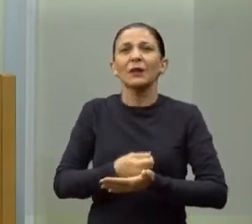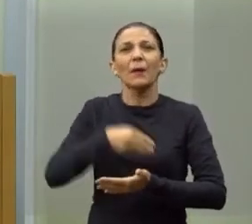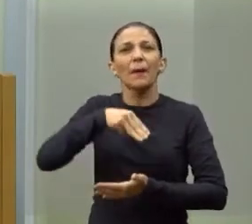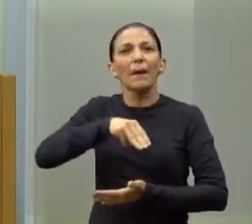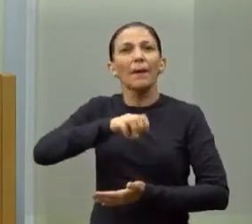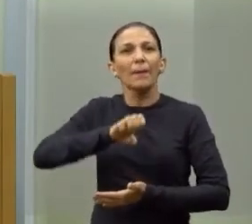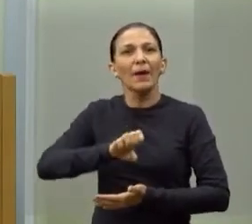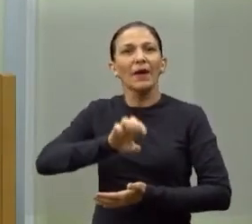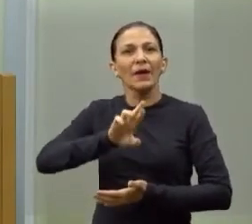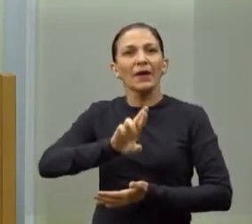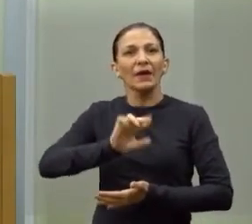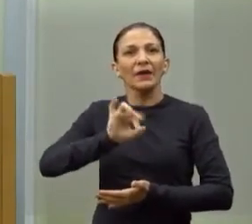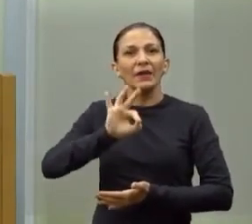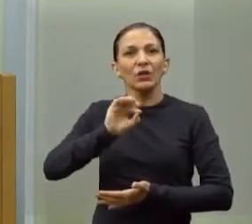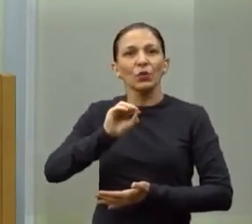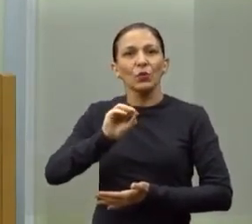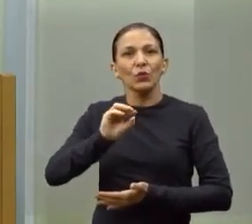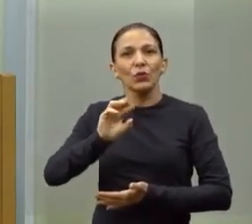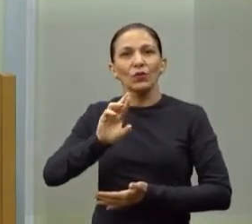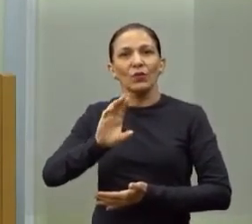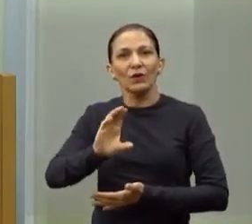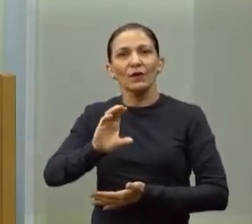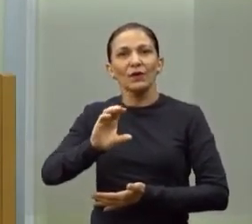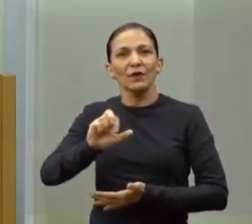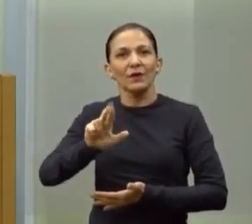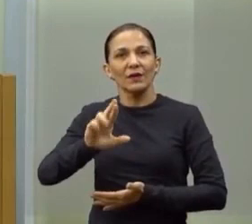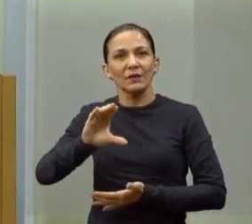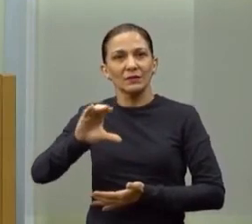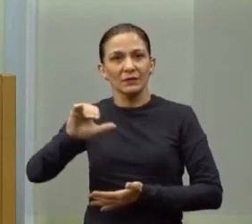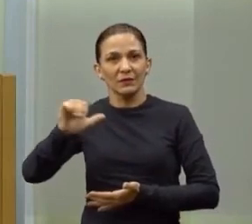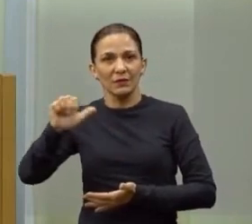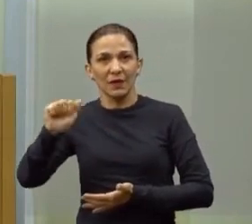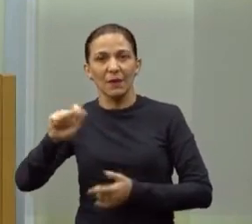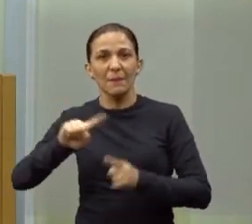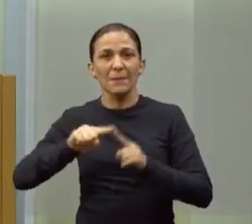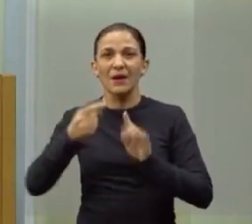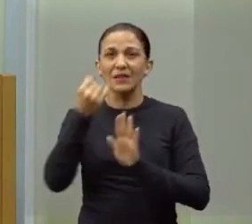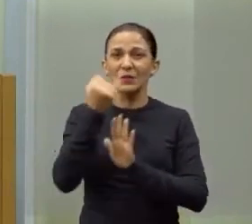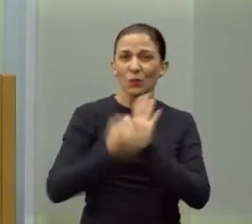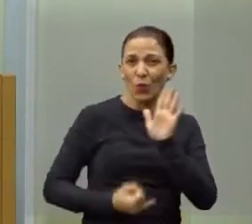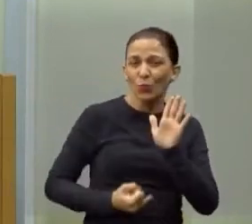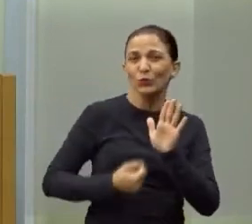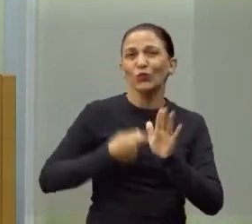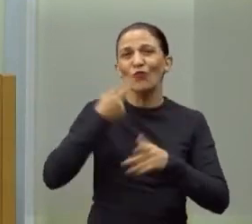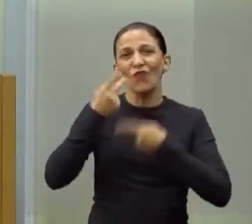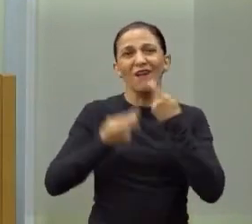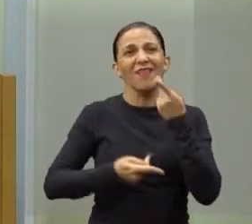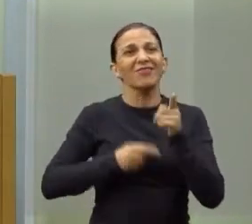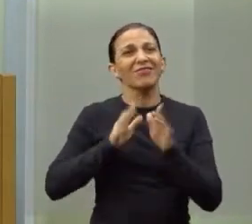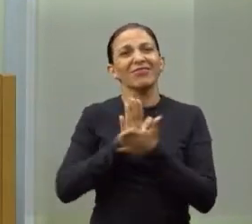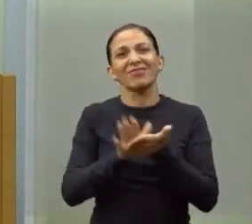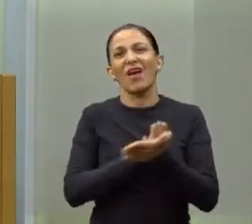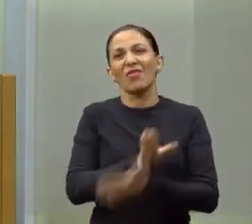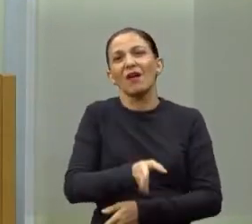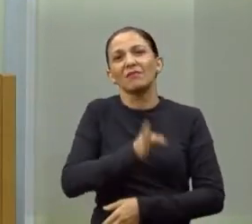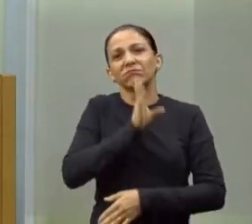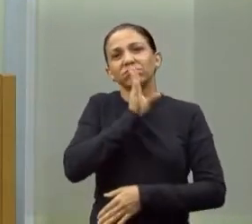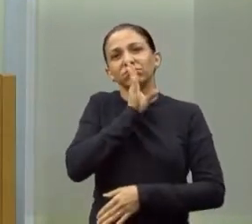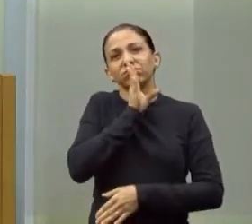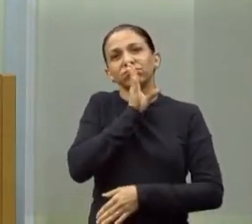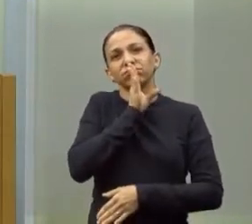meritocracia, mas não dão um pio quando o assunto é taxação de grandes heranças. É